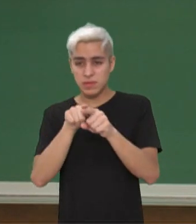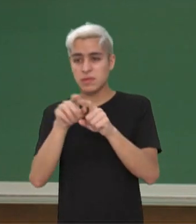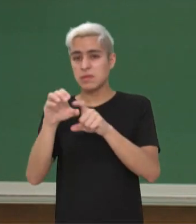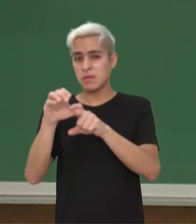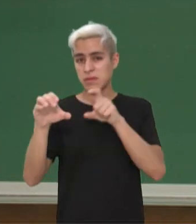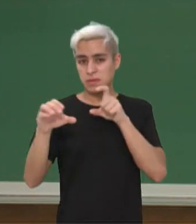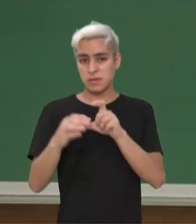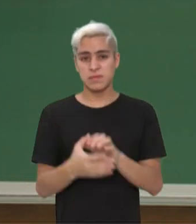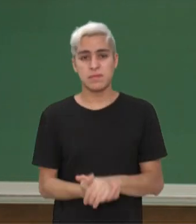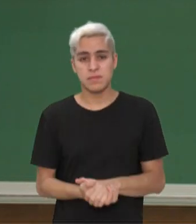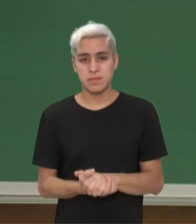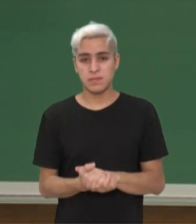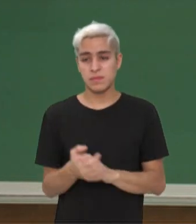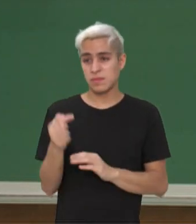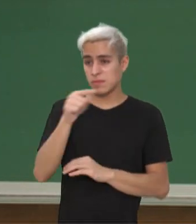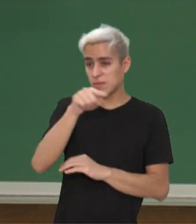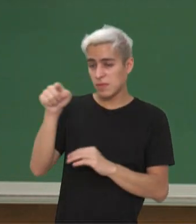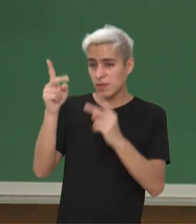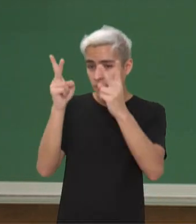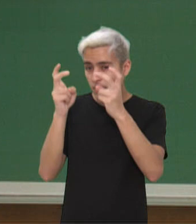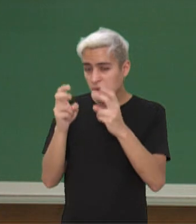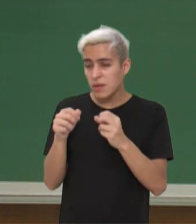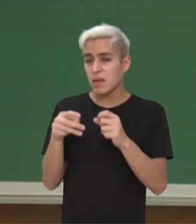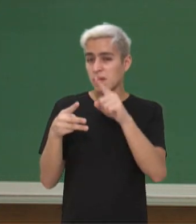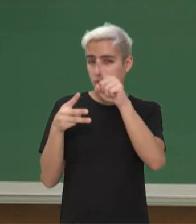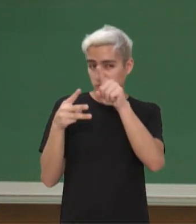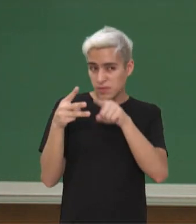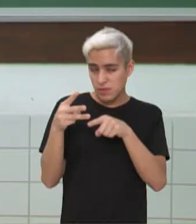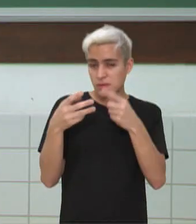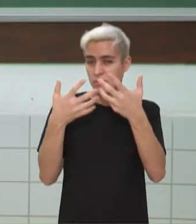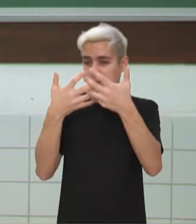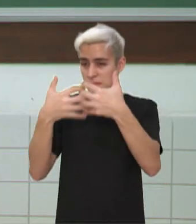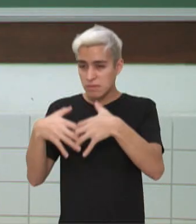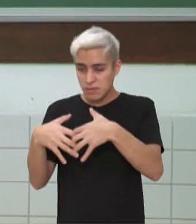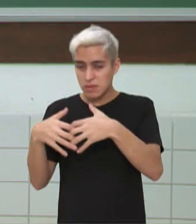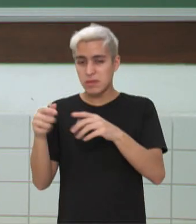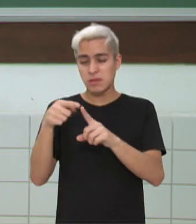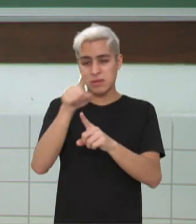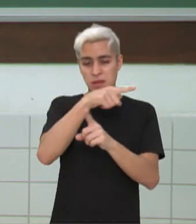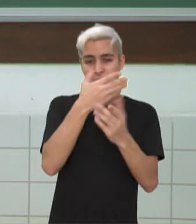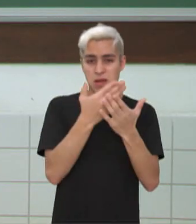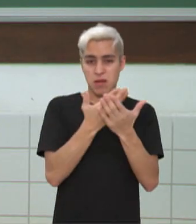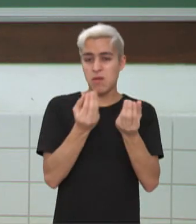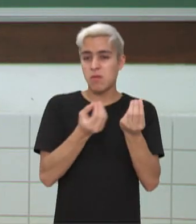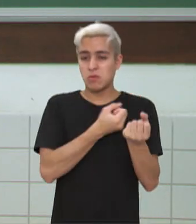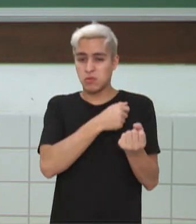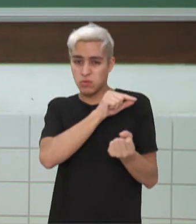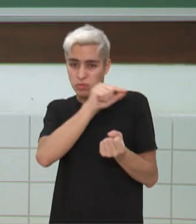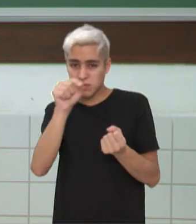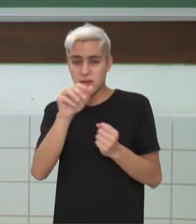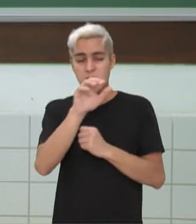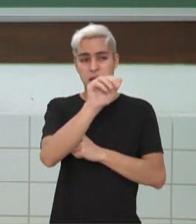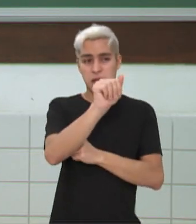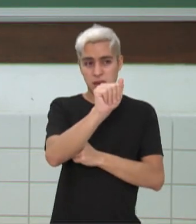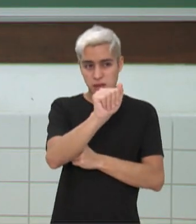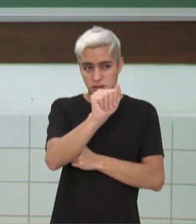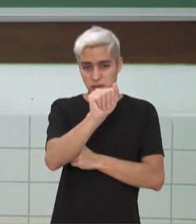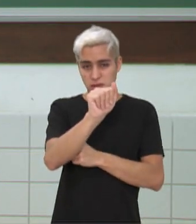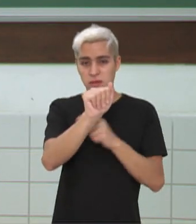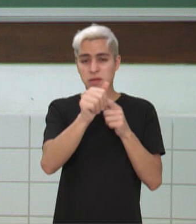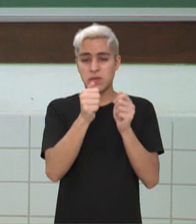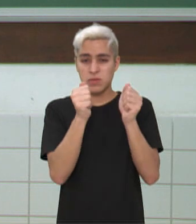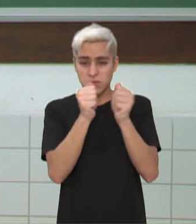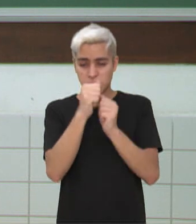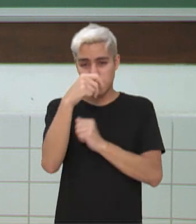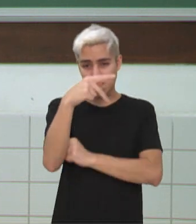independente. Aqui a gente observa os três coeficientes, como nós já vimos em outras aulas. O nosso coeficiente A, que acompanha o